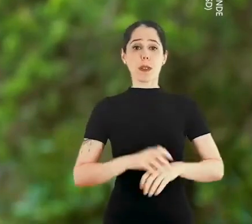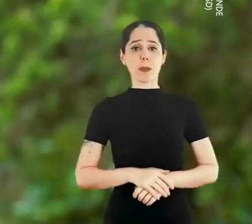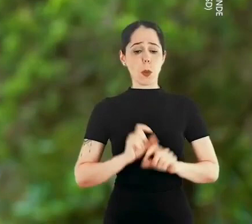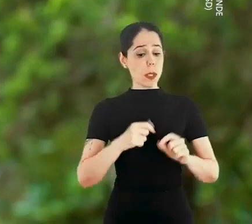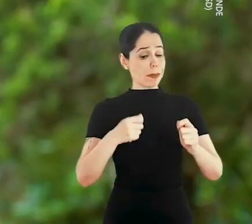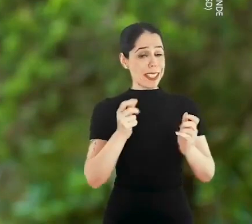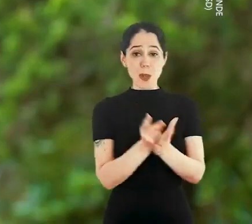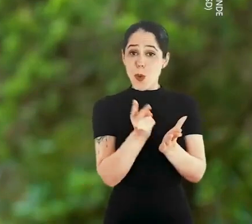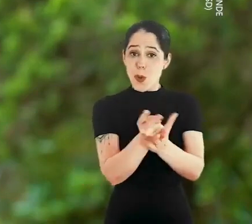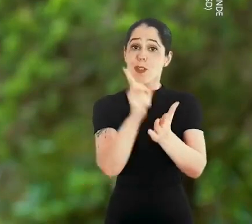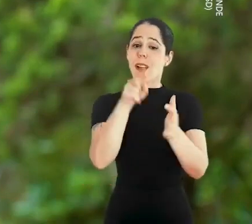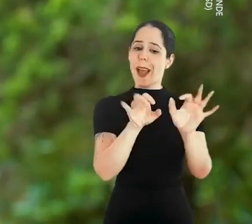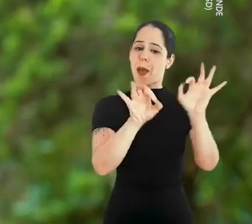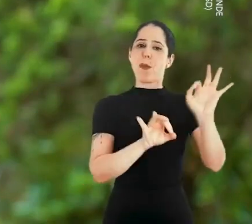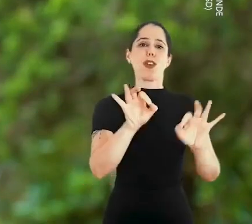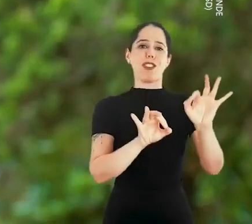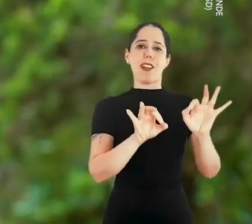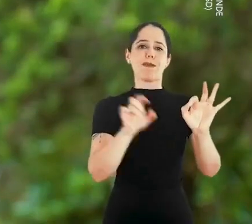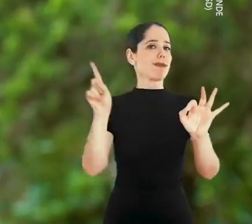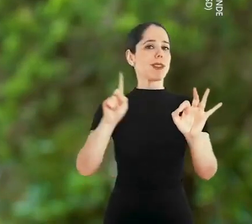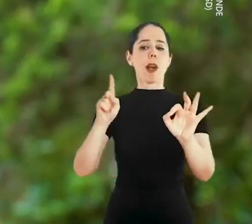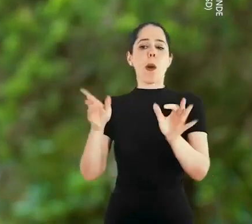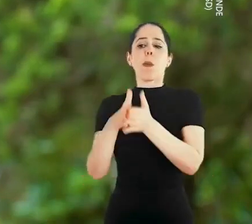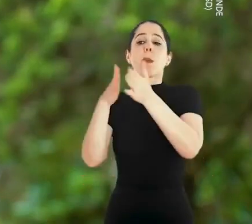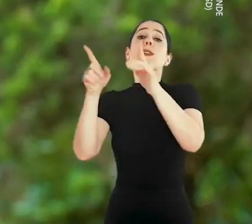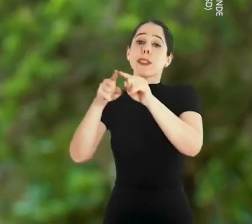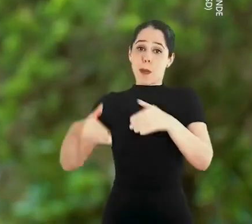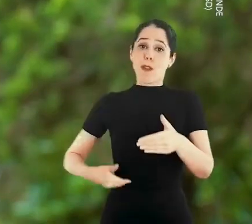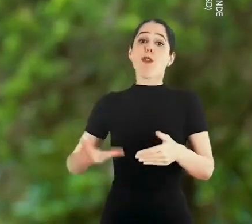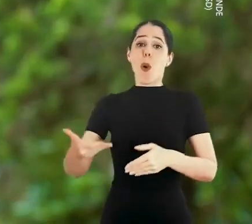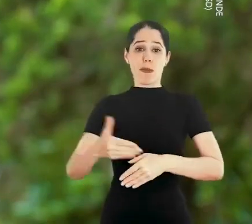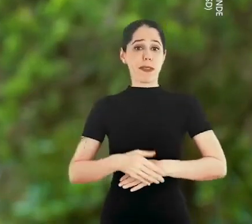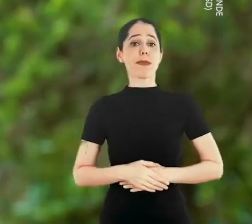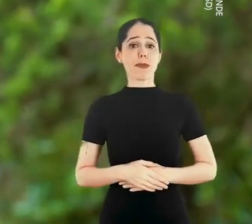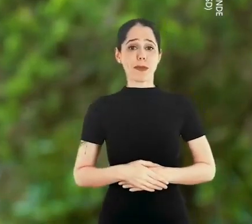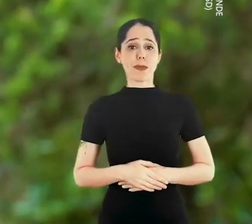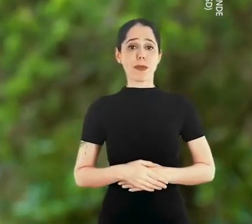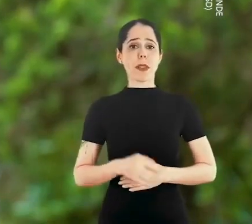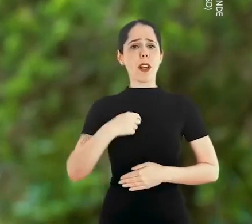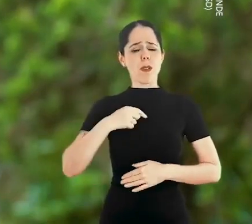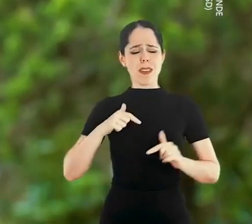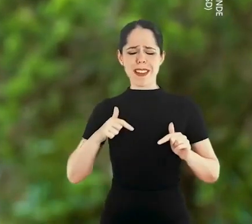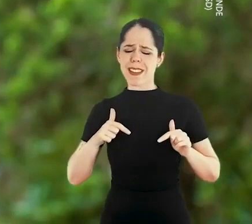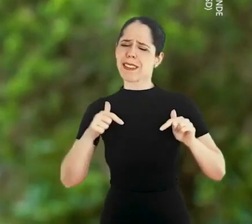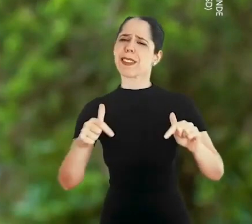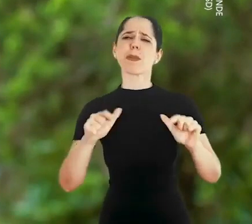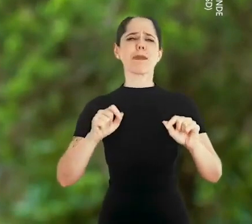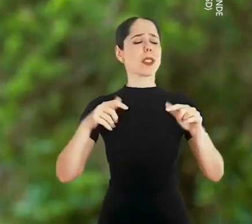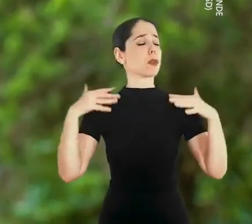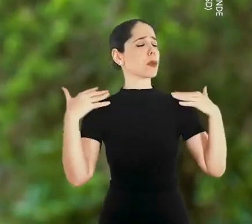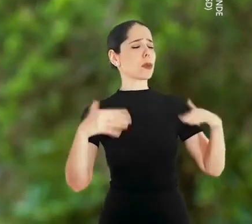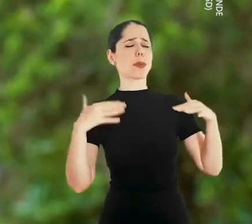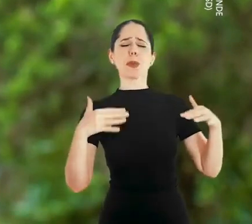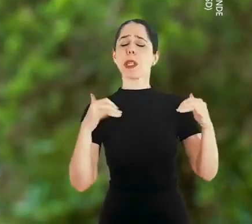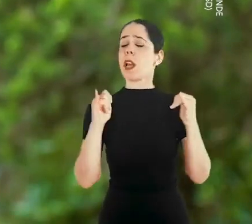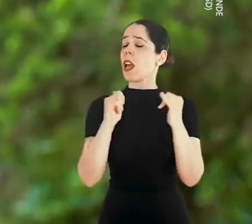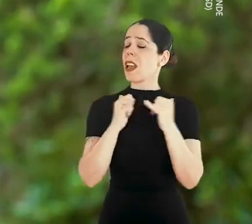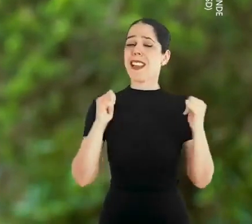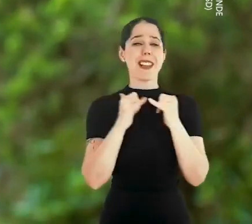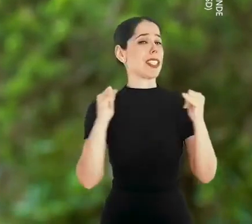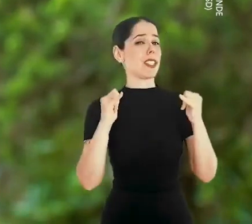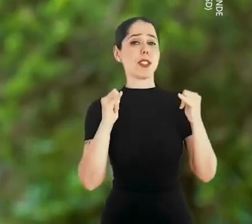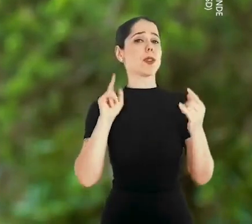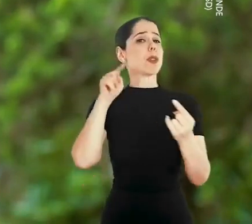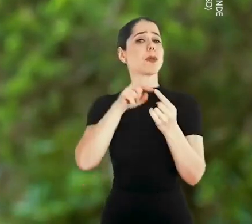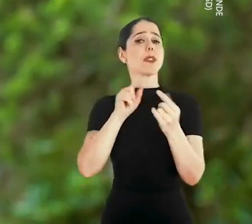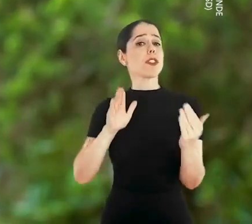que tem que continuar são os projetos, não a pobreza e a fome. Eu vou trabalhar muito, de forma incansável, com